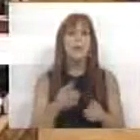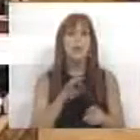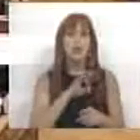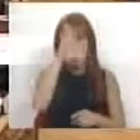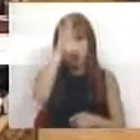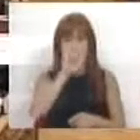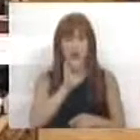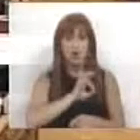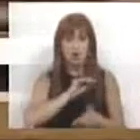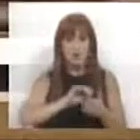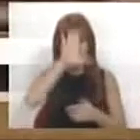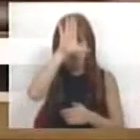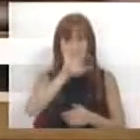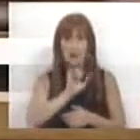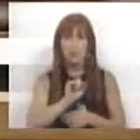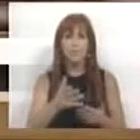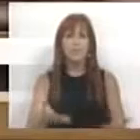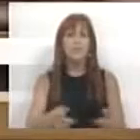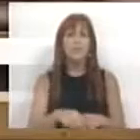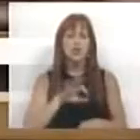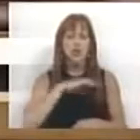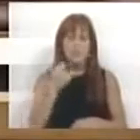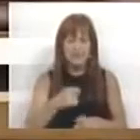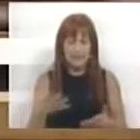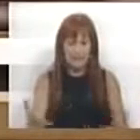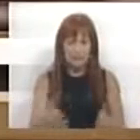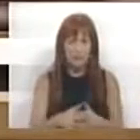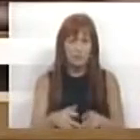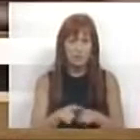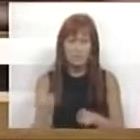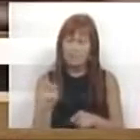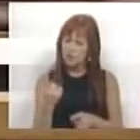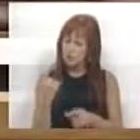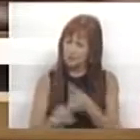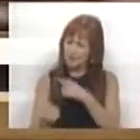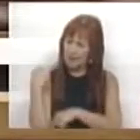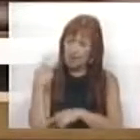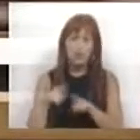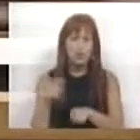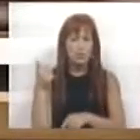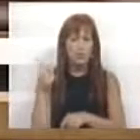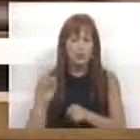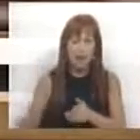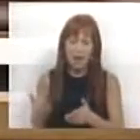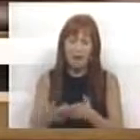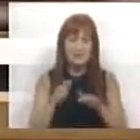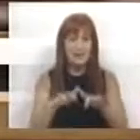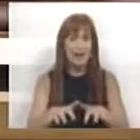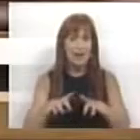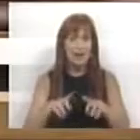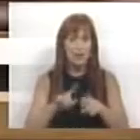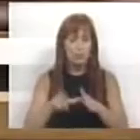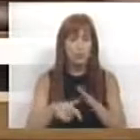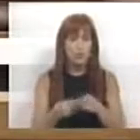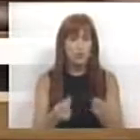Sr. Ministro, Sr. Secretário de Estado, Sr. Presidente, há cerca de um mês atrás, o Bloco de Esquerda apresentou nesta Câmara